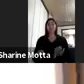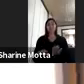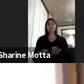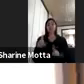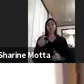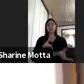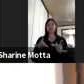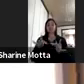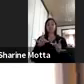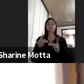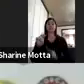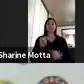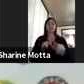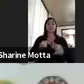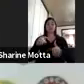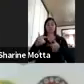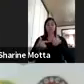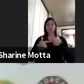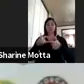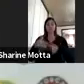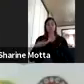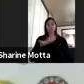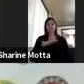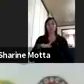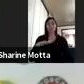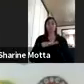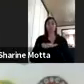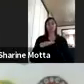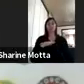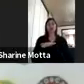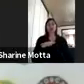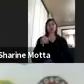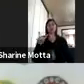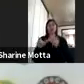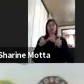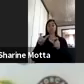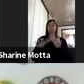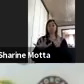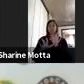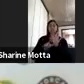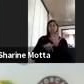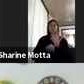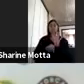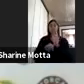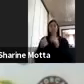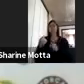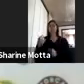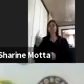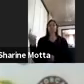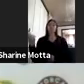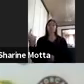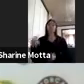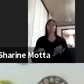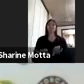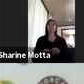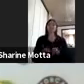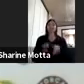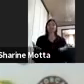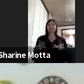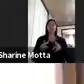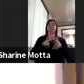uma especialista, trabalha nessa área, na área do tráfico de todo tipo de tráfico, né? A gente está falando hoje